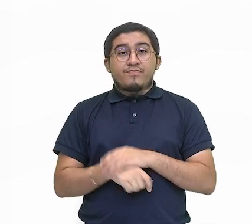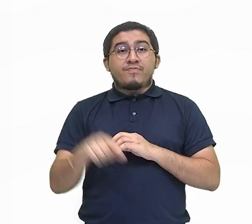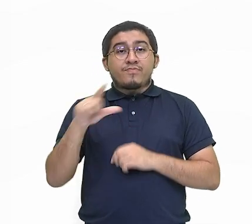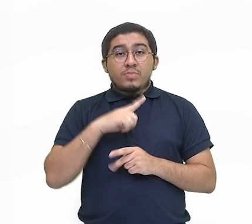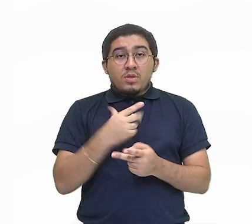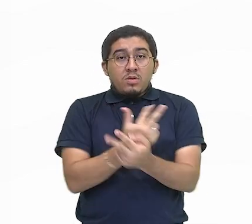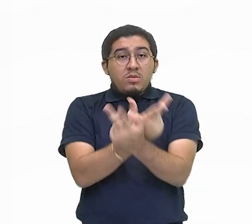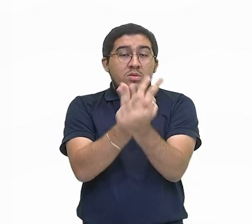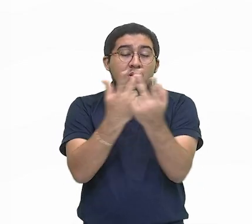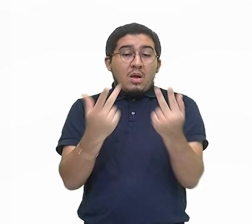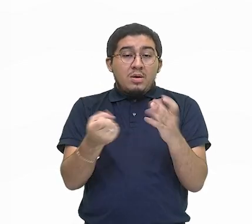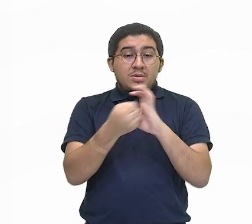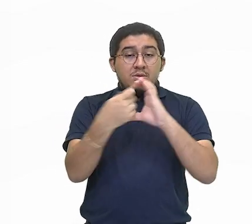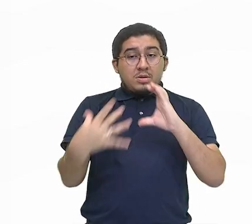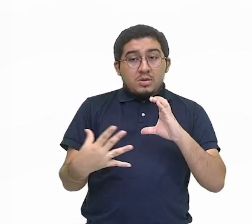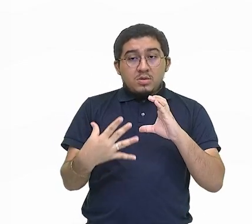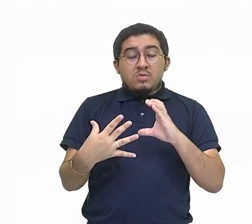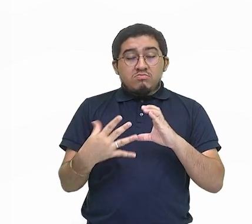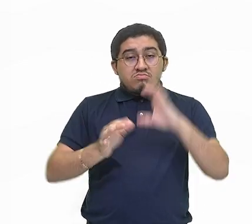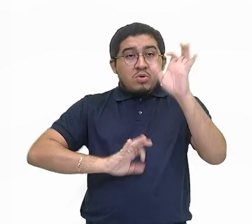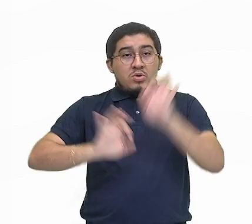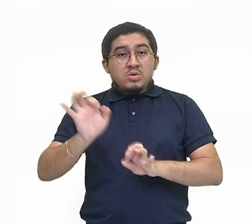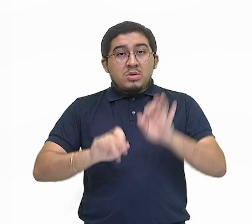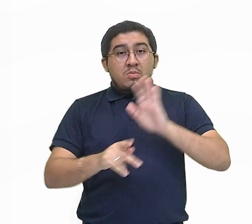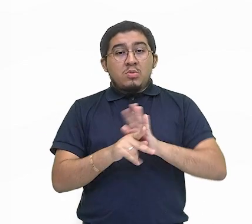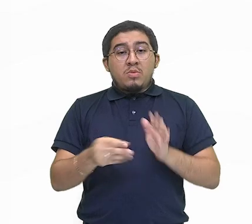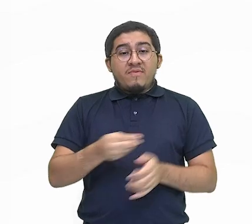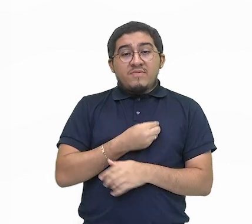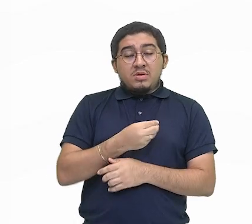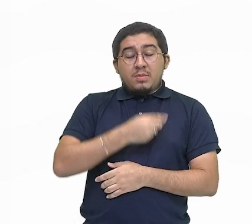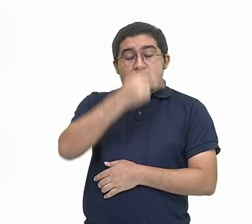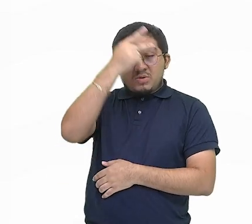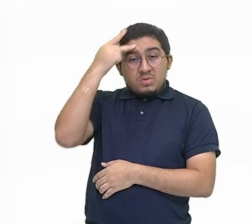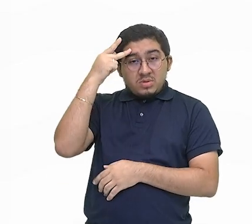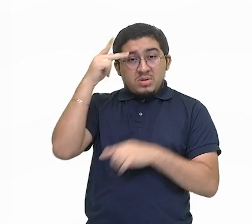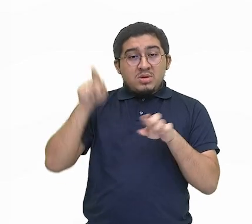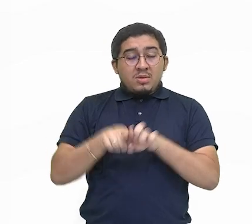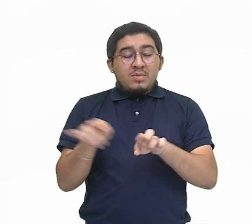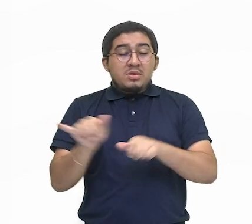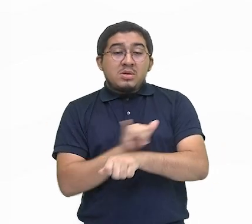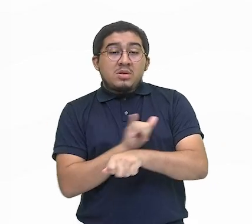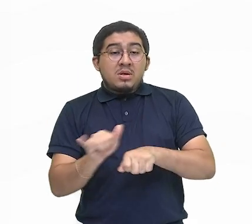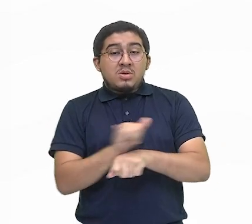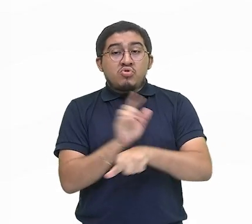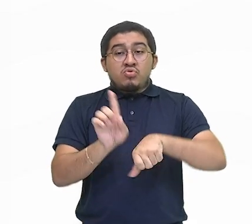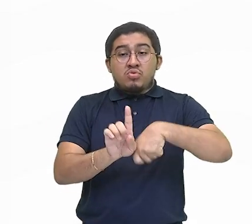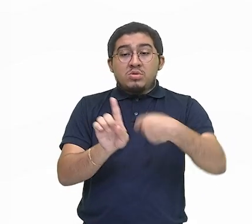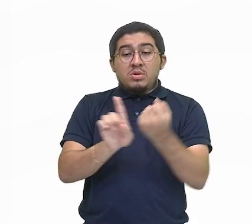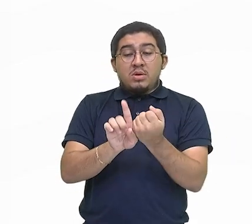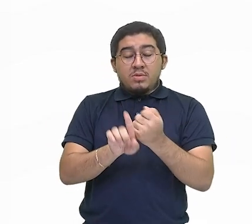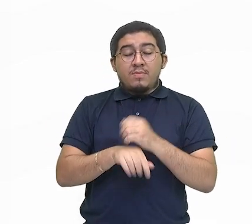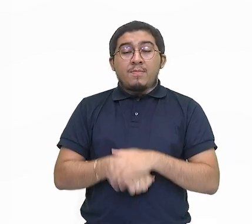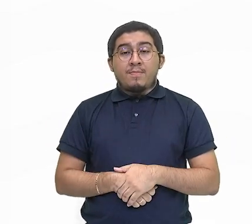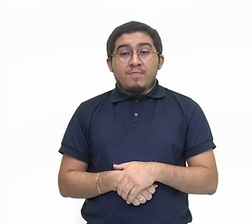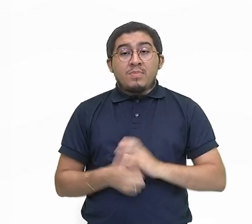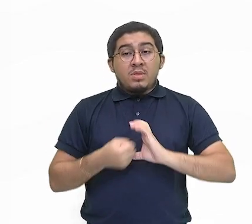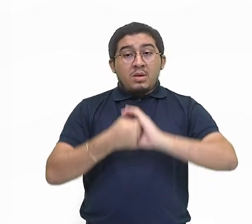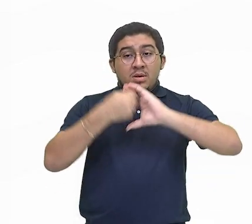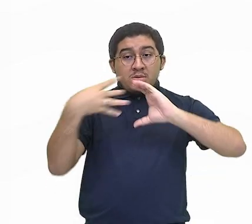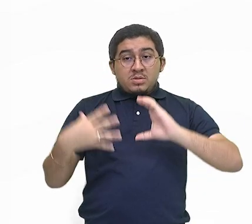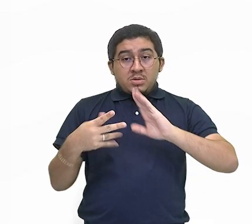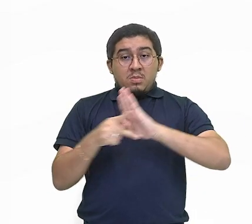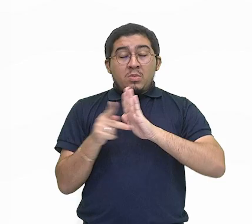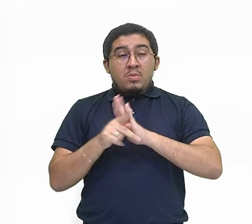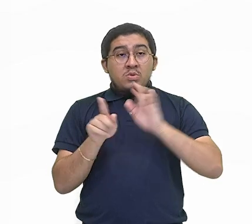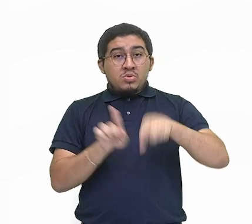de aspectos que moldam a vida das pessoas e a dinâmica da sociedade. As características